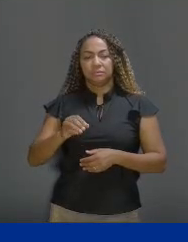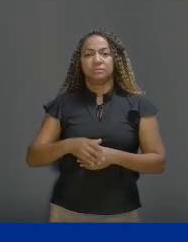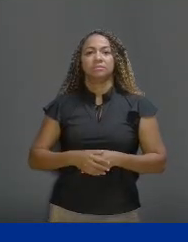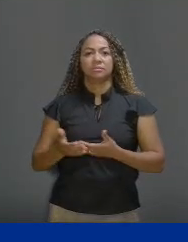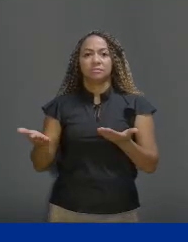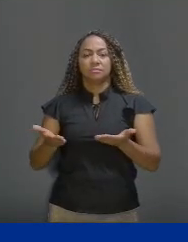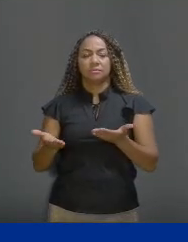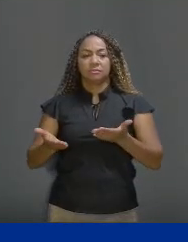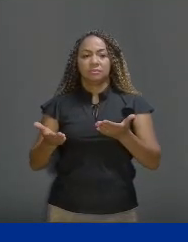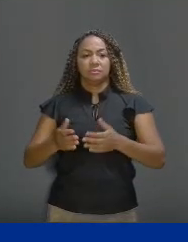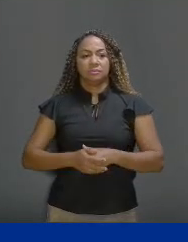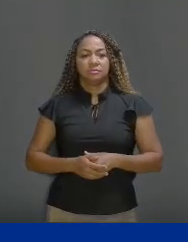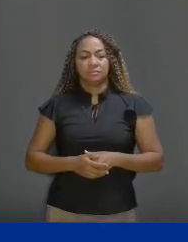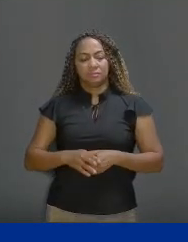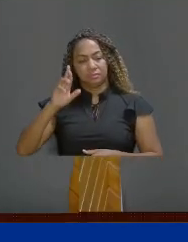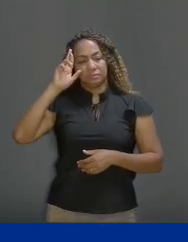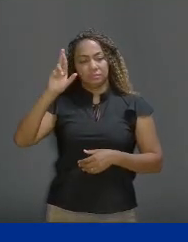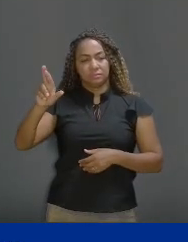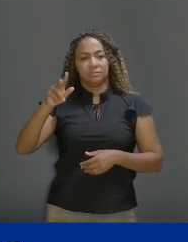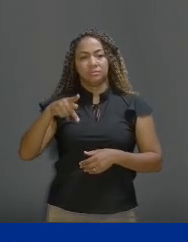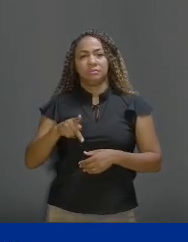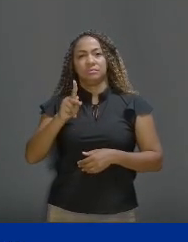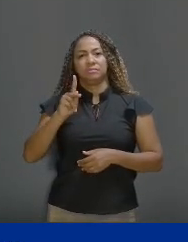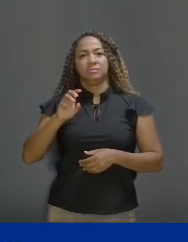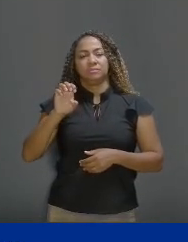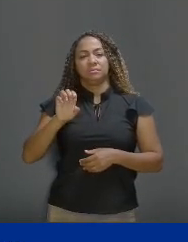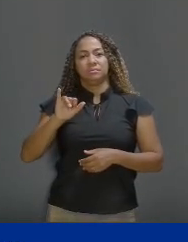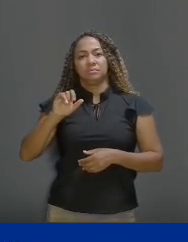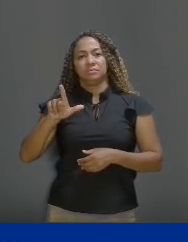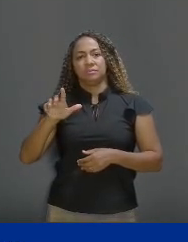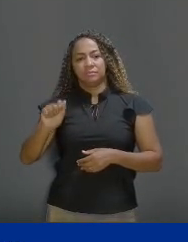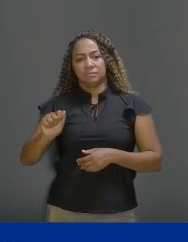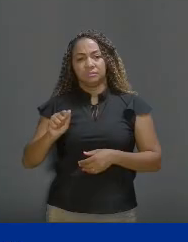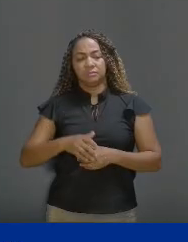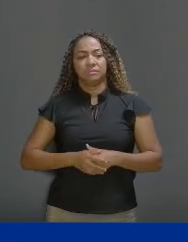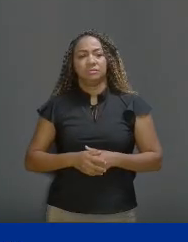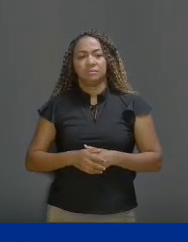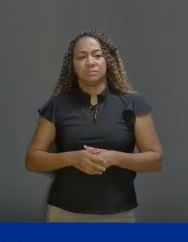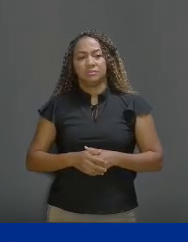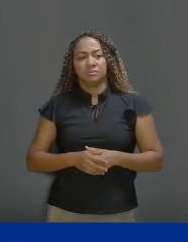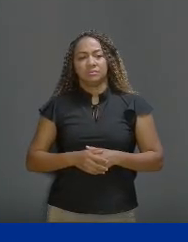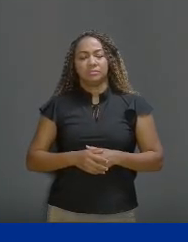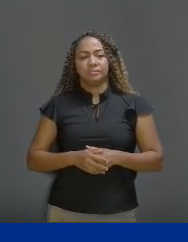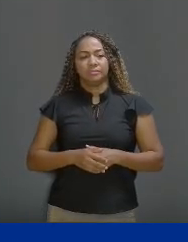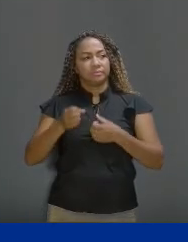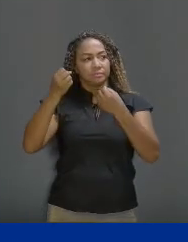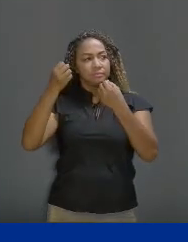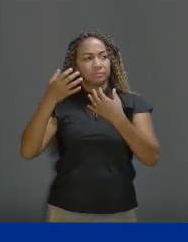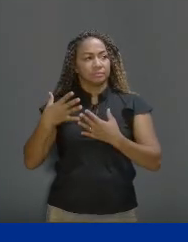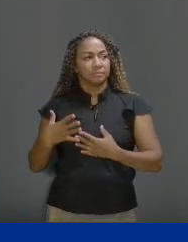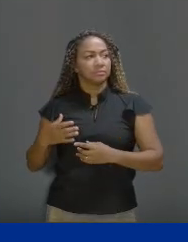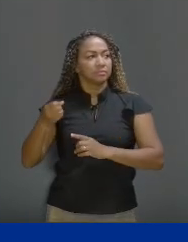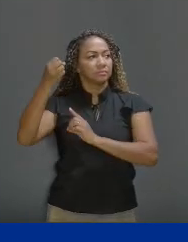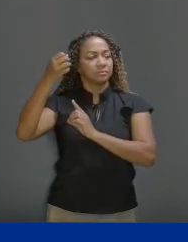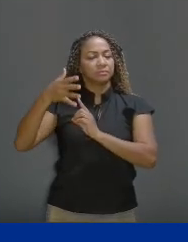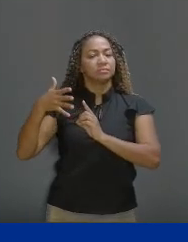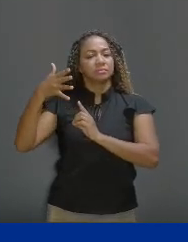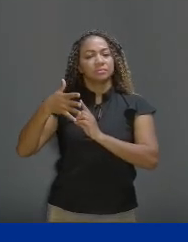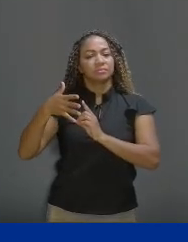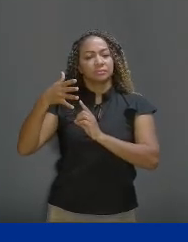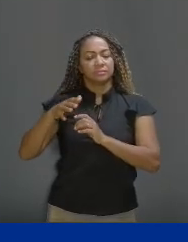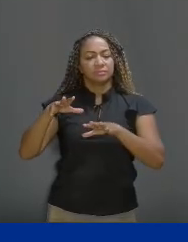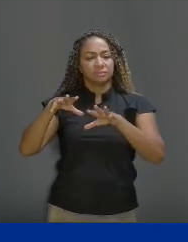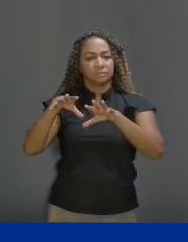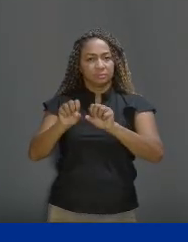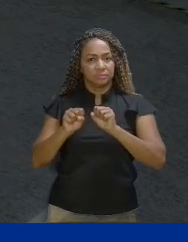agora a palavra desembargador à Carmo Antônio. excelentíssima juíza Keila Utzig para o discurso de posse. Obrigado, doutor Anselmo, pelas